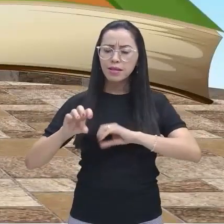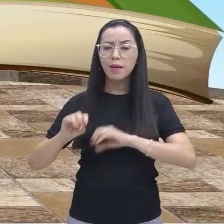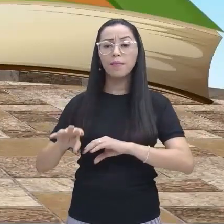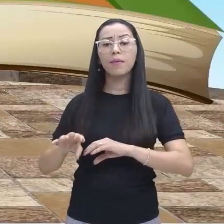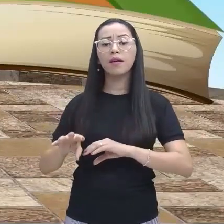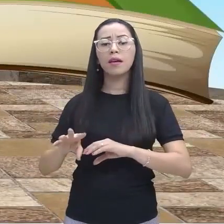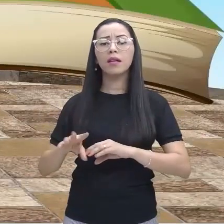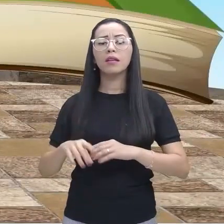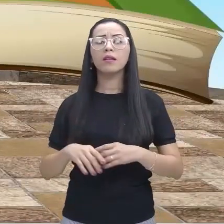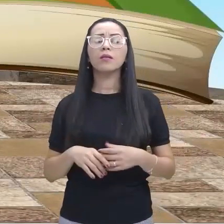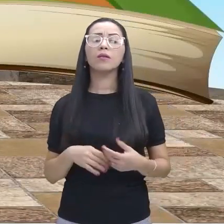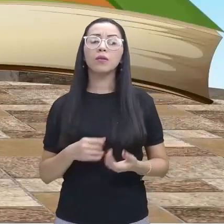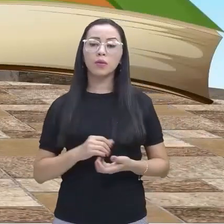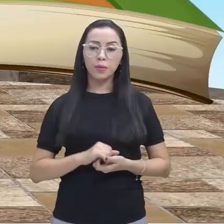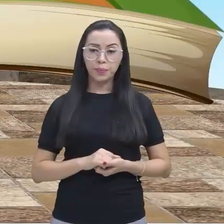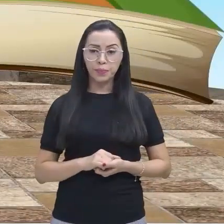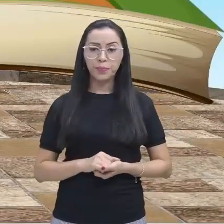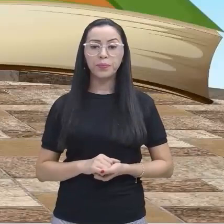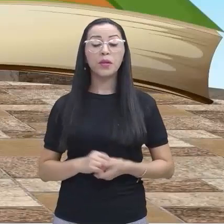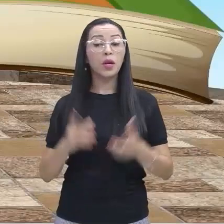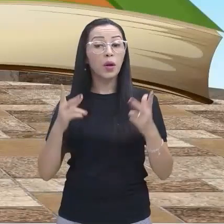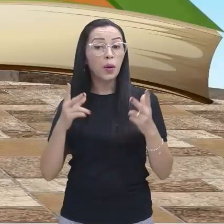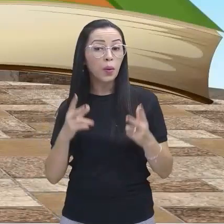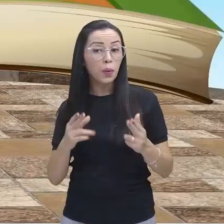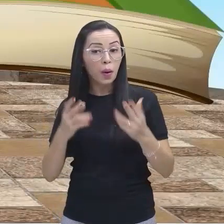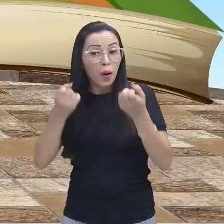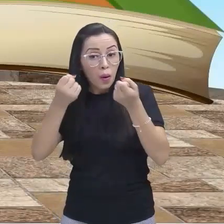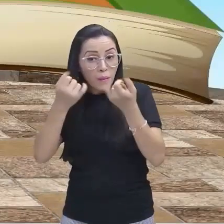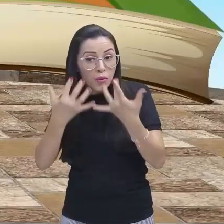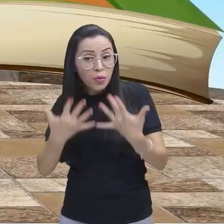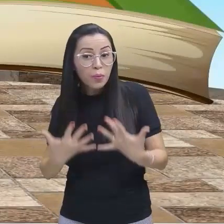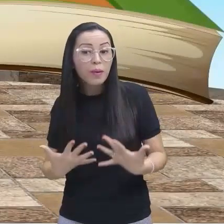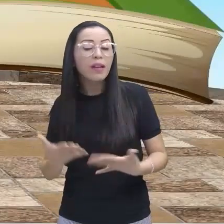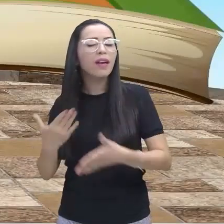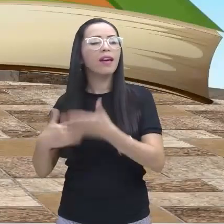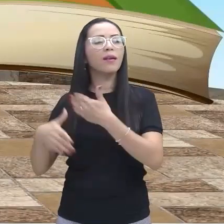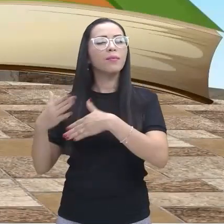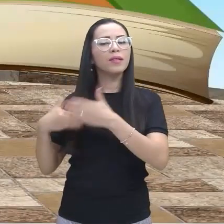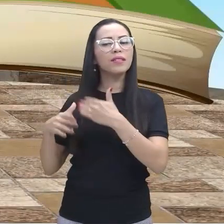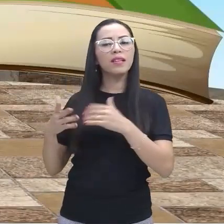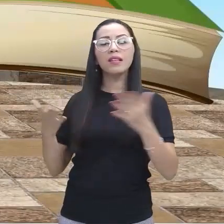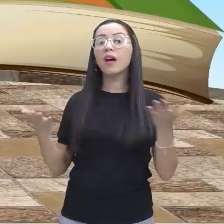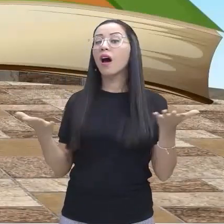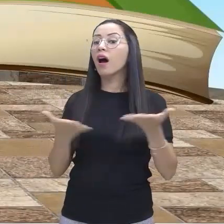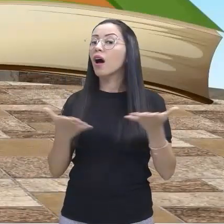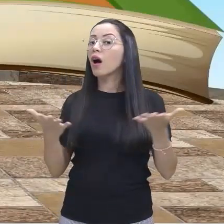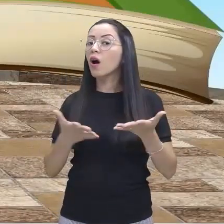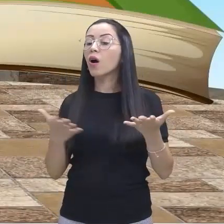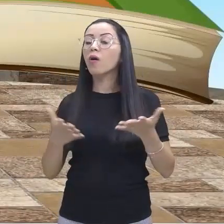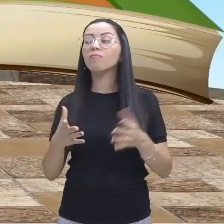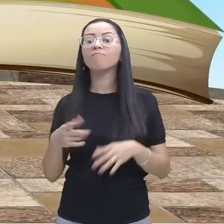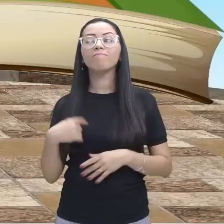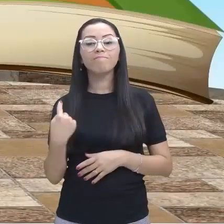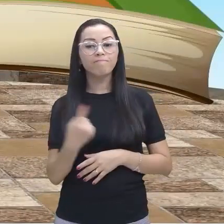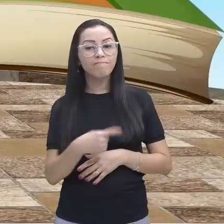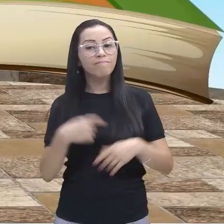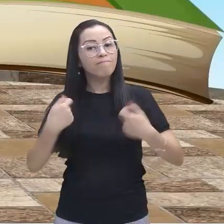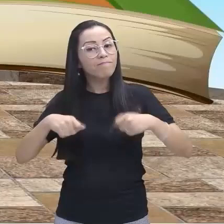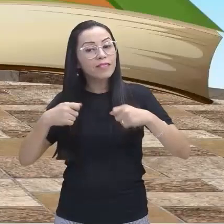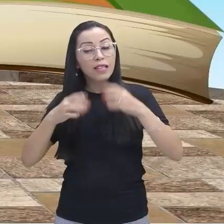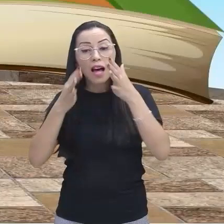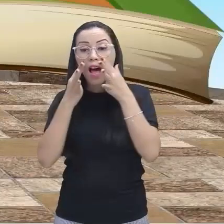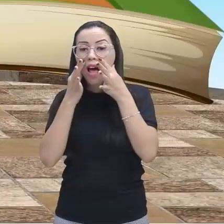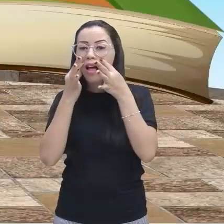nós citamos lá no início. E agora nós vamos, então, prestar bem atenção